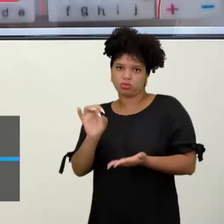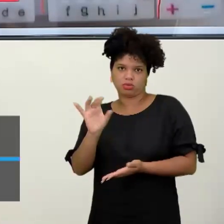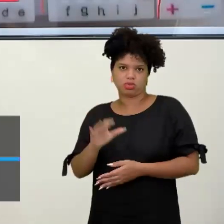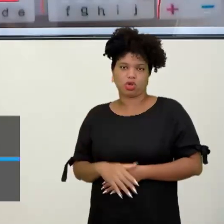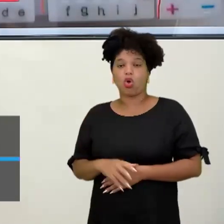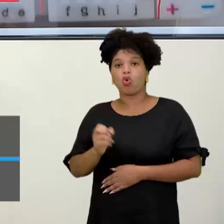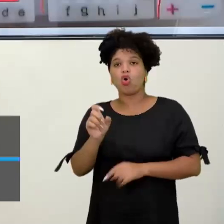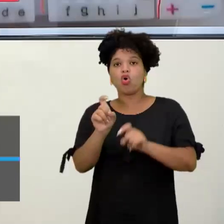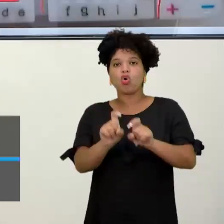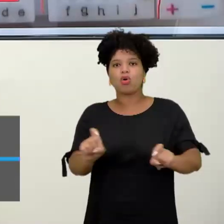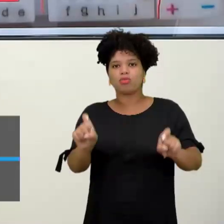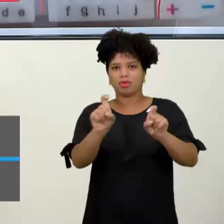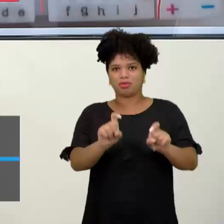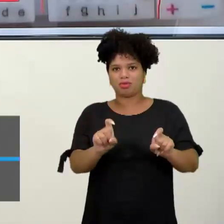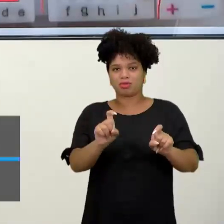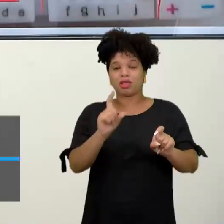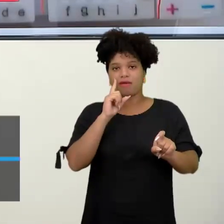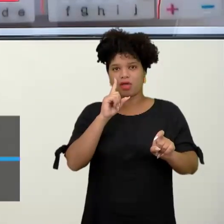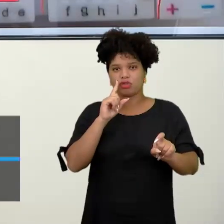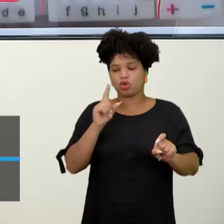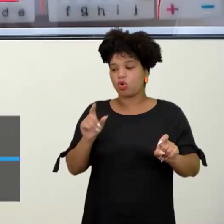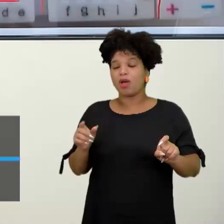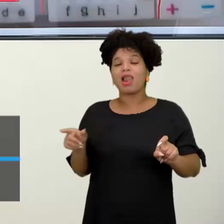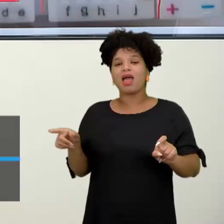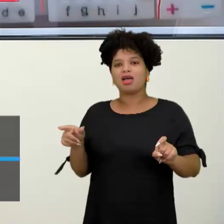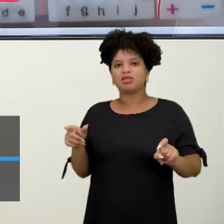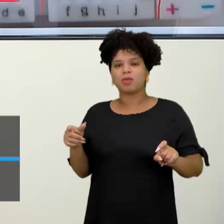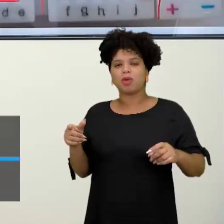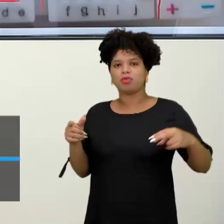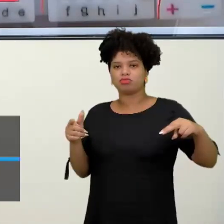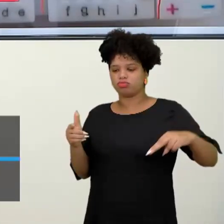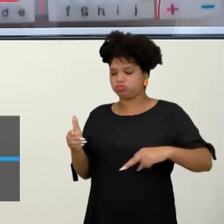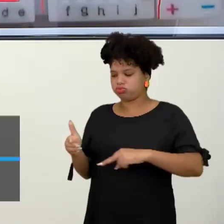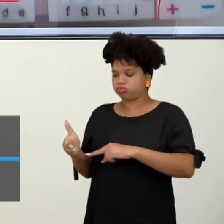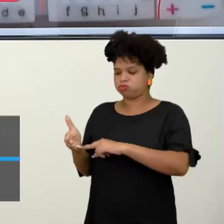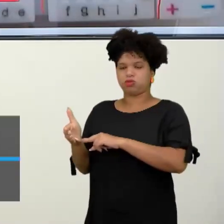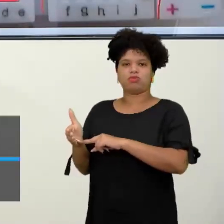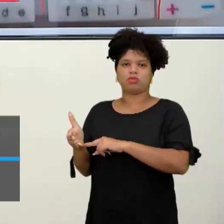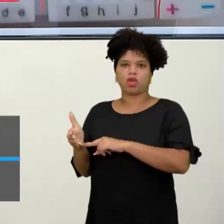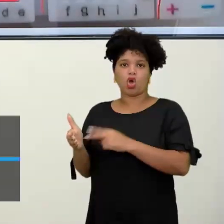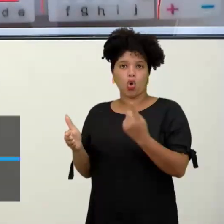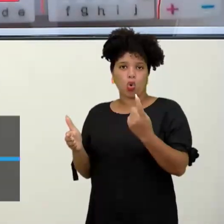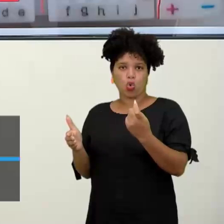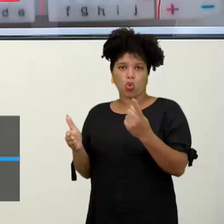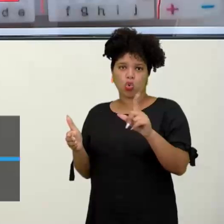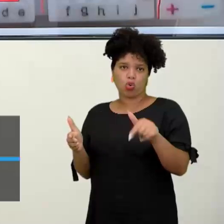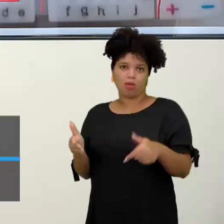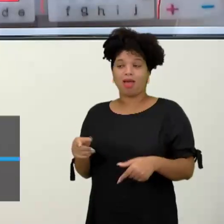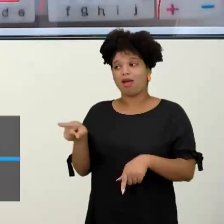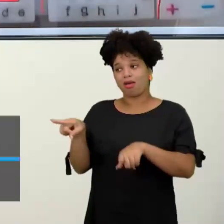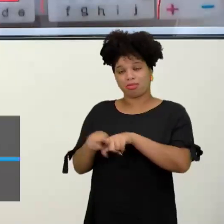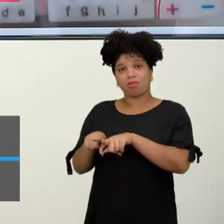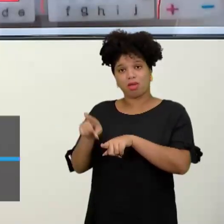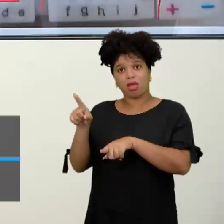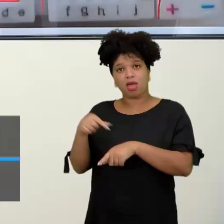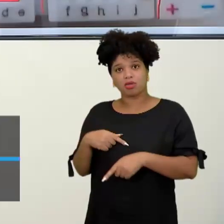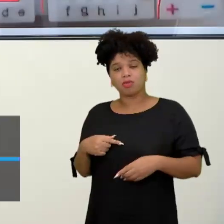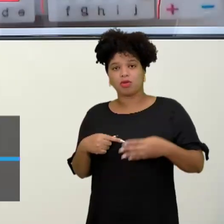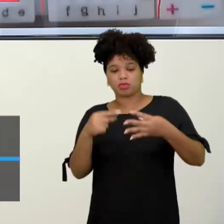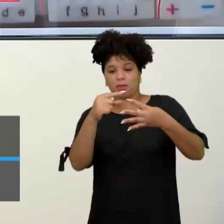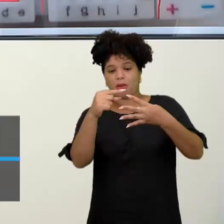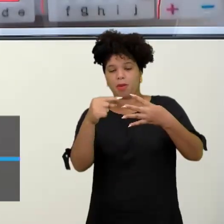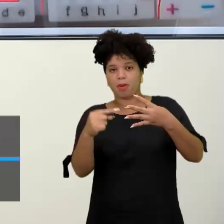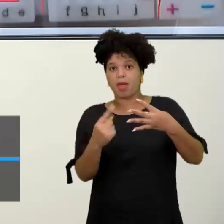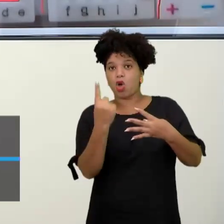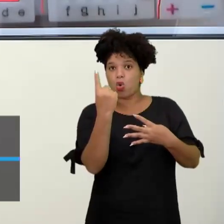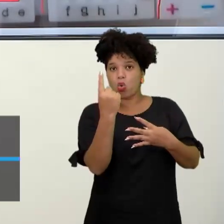fonte e é uma fonte única, tá? Então, normalmente, a alimentação é meio única, por isso, que aqui, quando você liga a energia, já tá